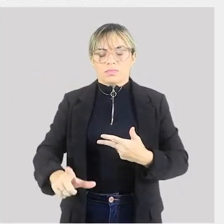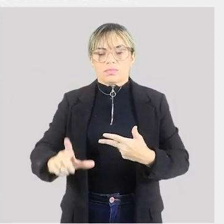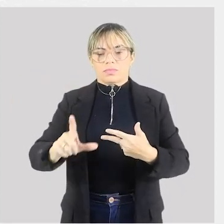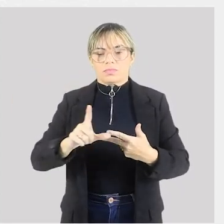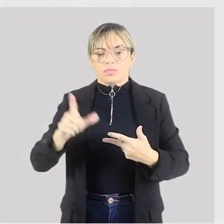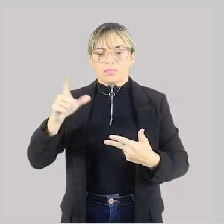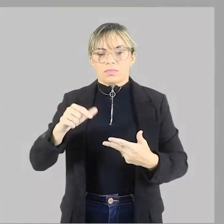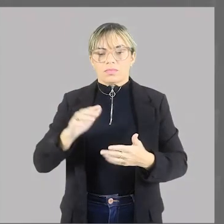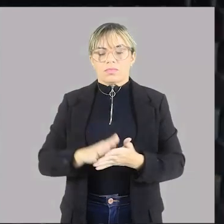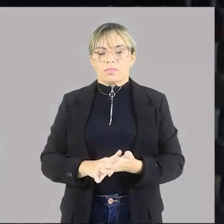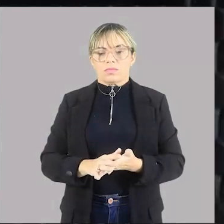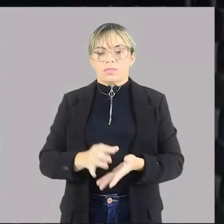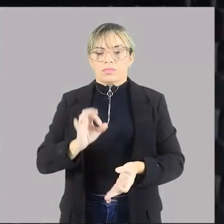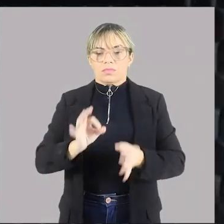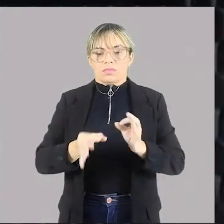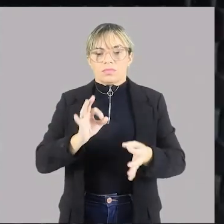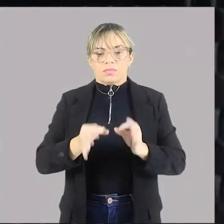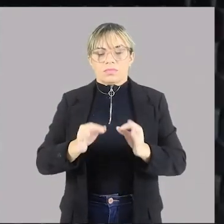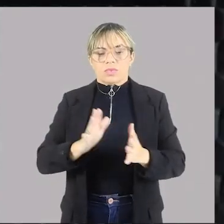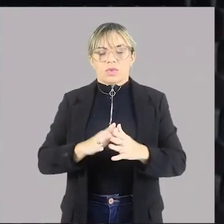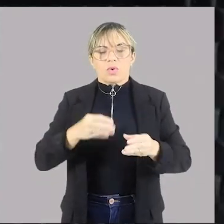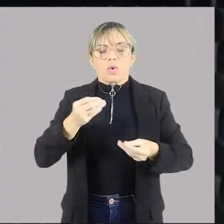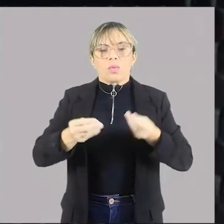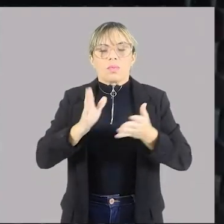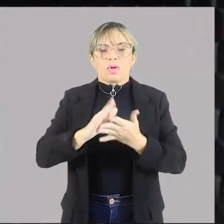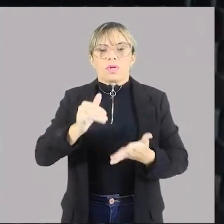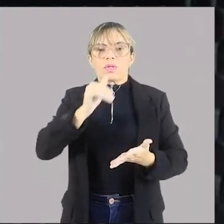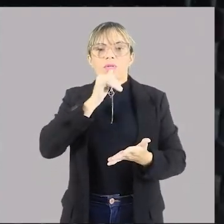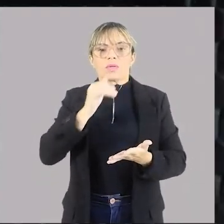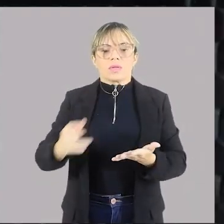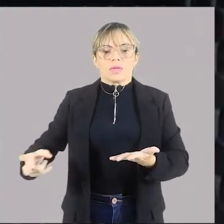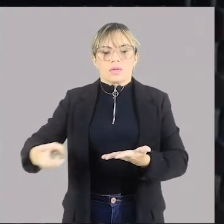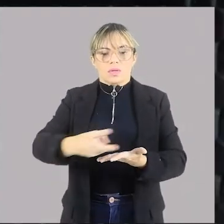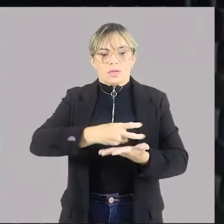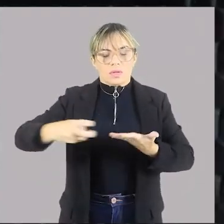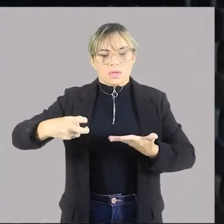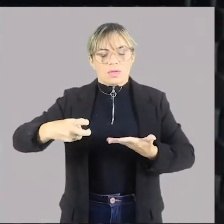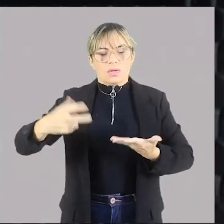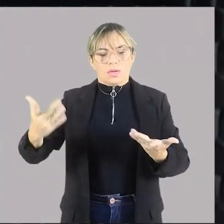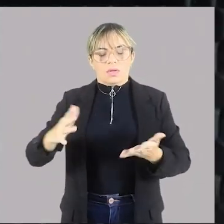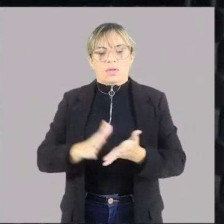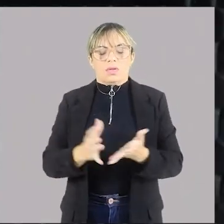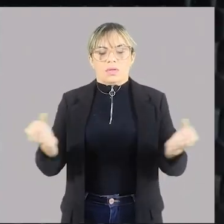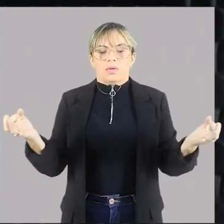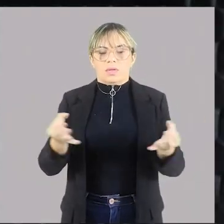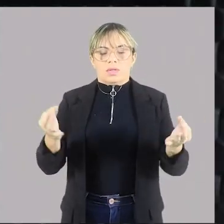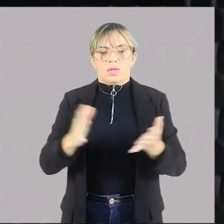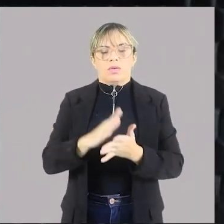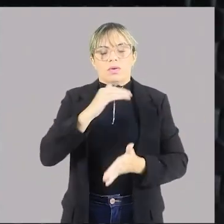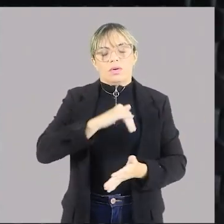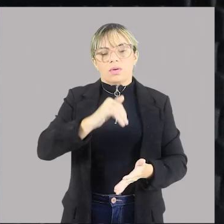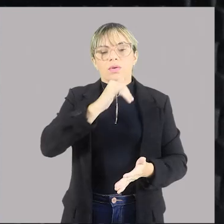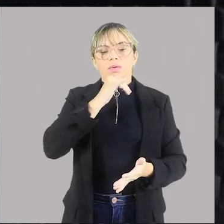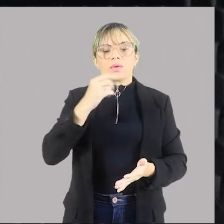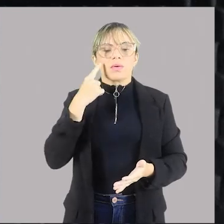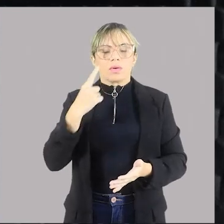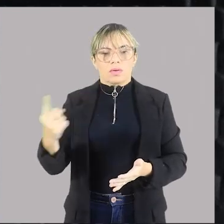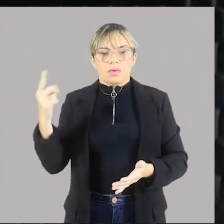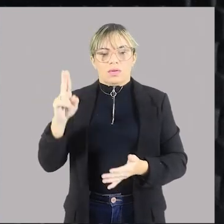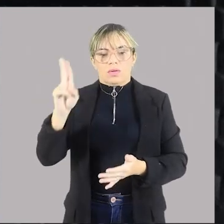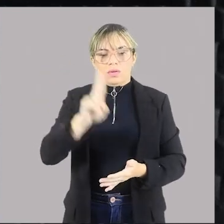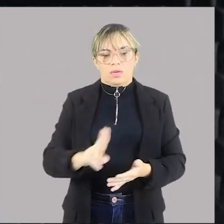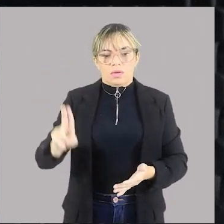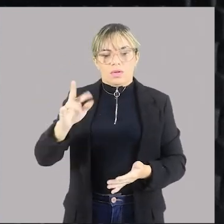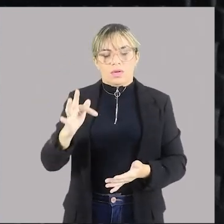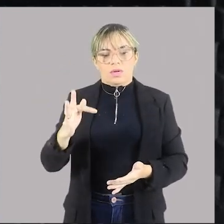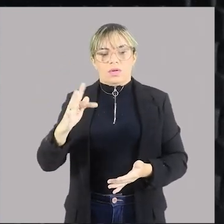função jurisdicional nos processos de impeachment no Brasil, perfeito? Isso é uma demonstração do uso desse sistema de